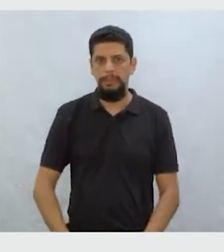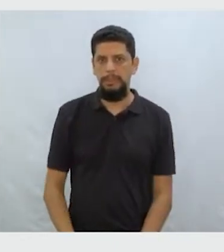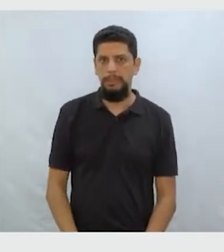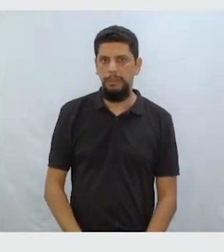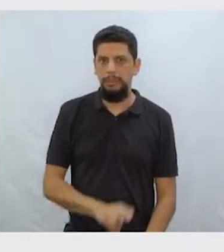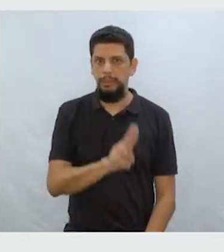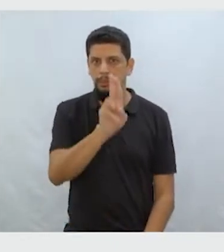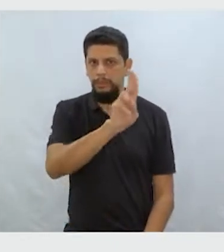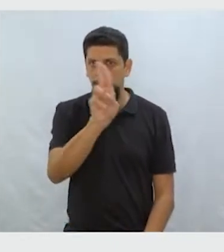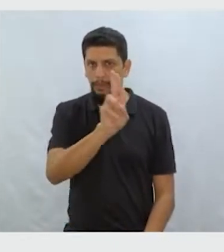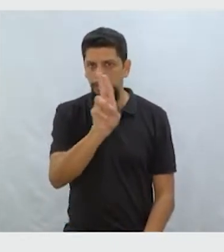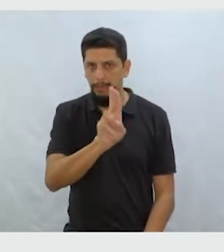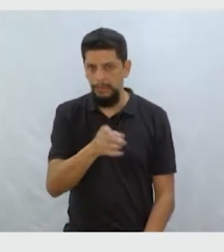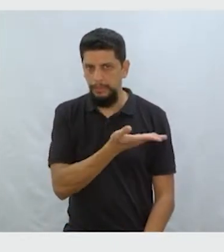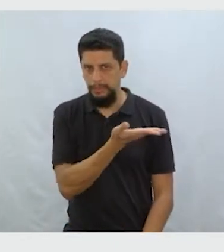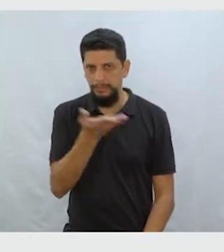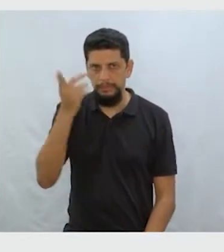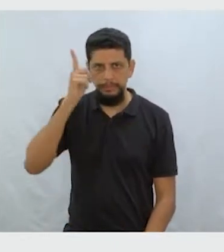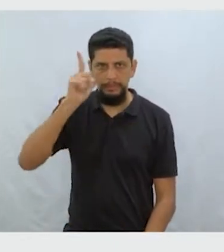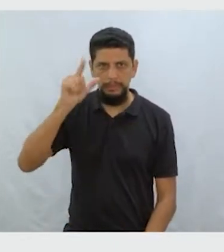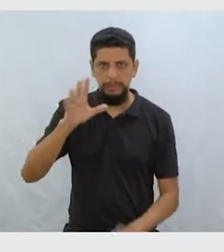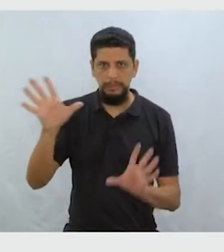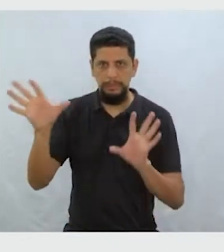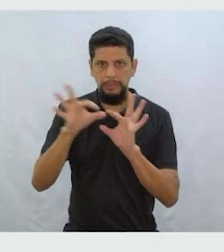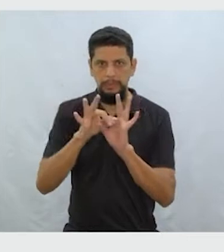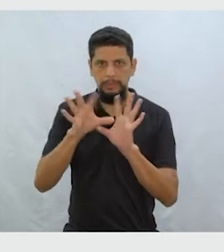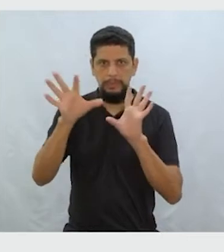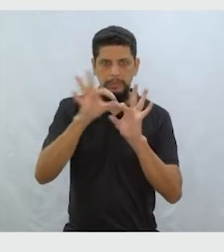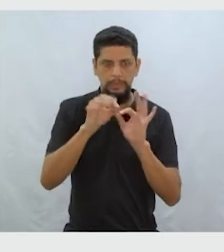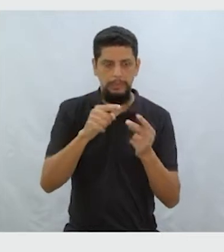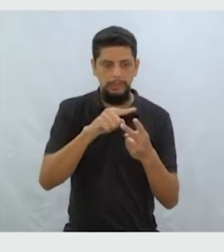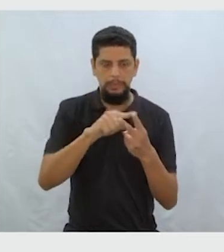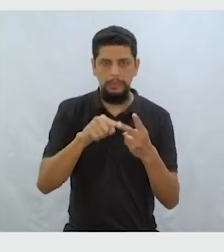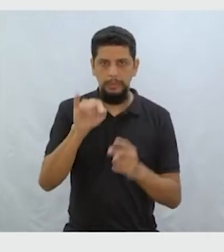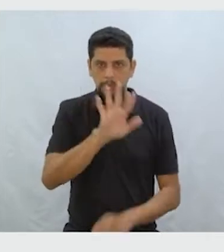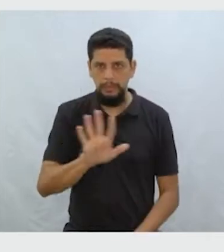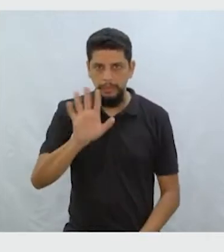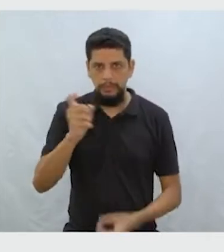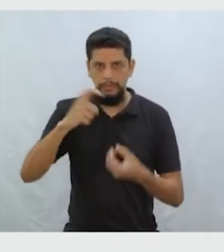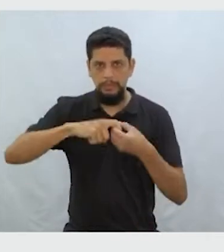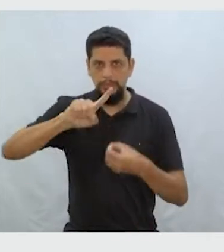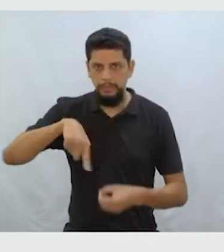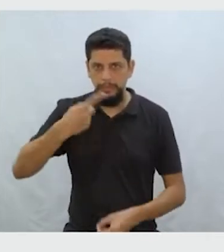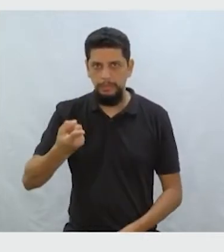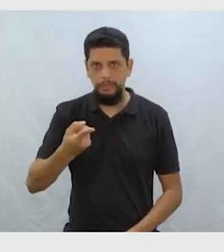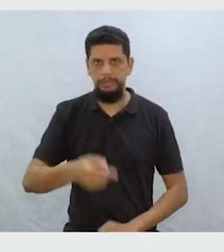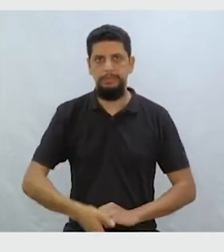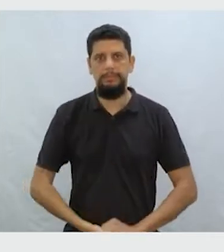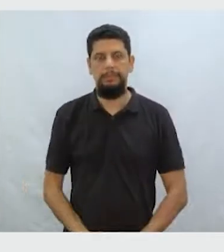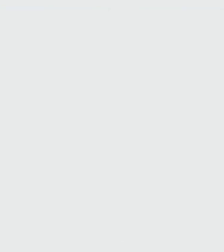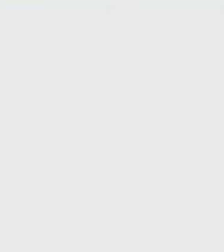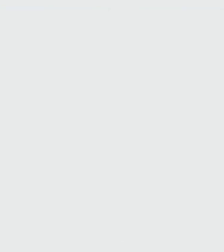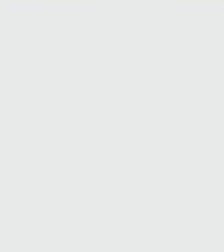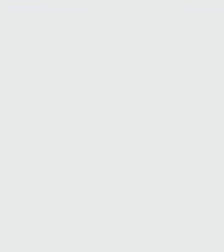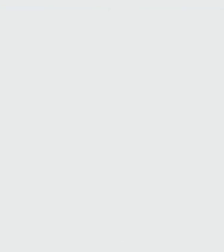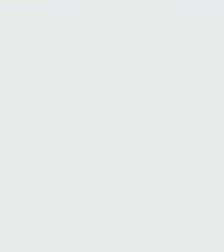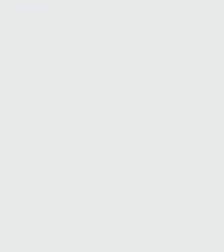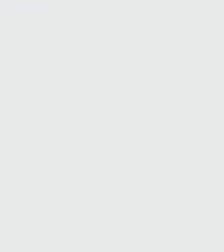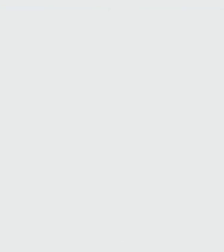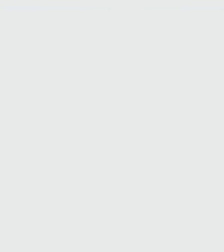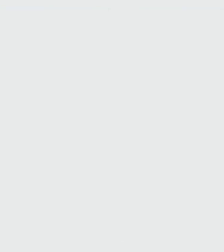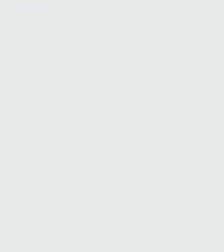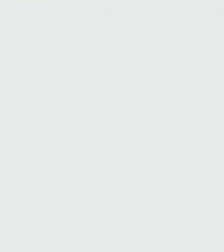possibilidades de nomes que você conseguir com a união dessas duas imagens e eu já volto pra gente continuar